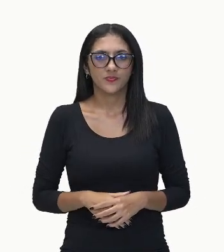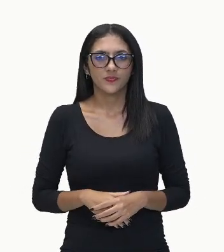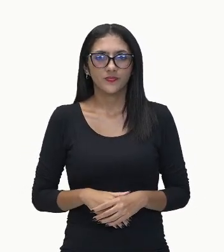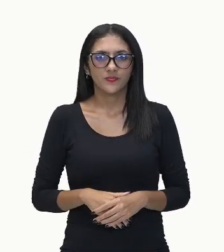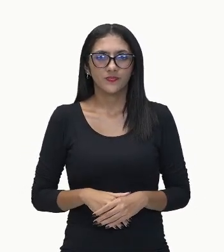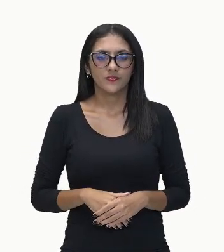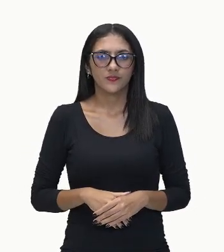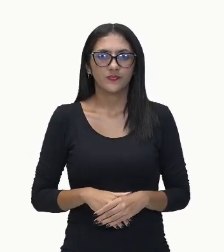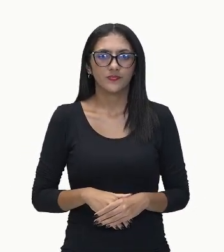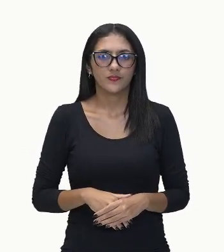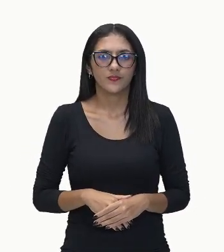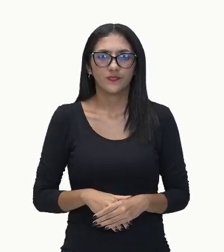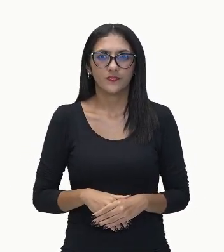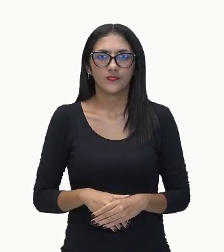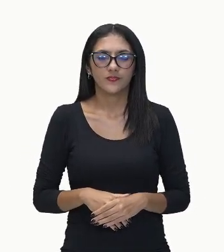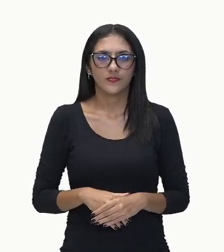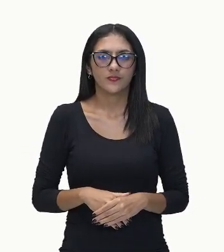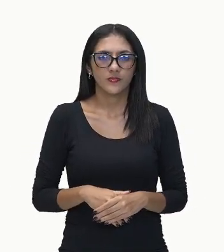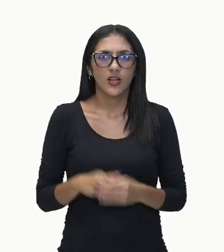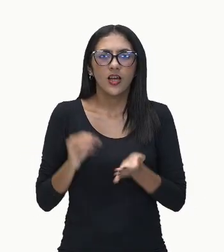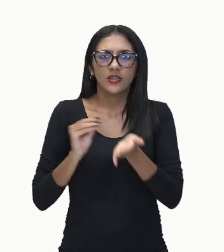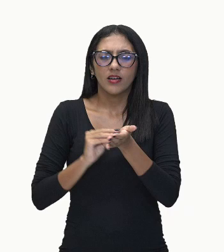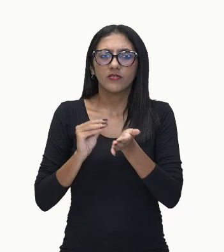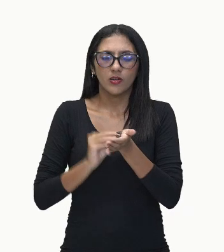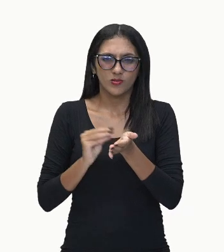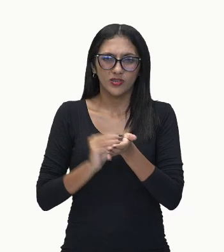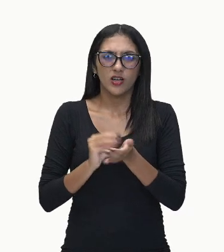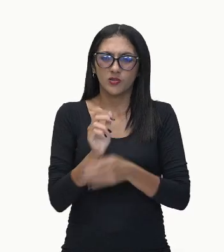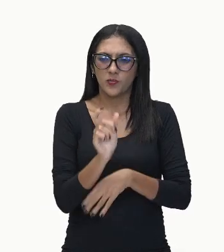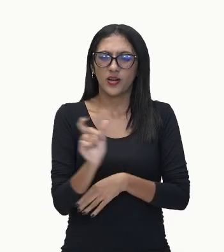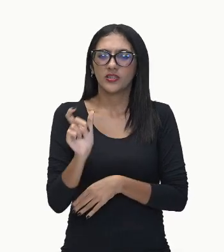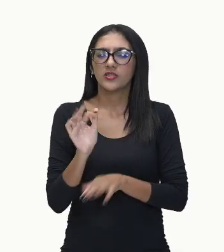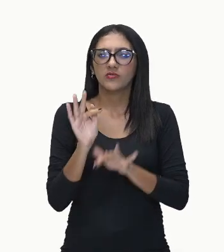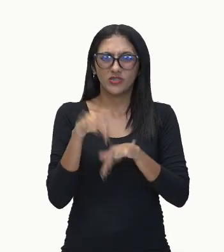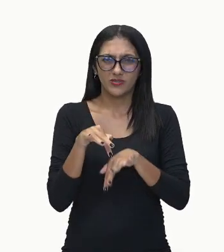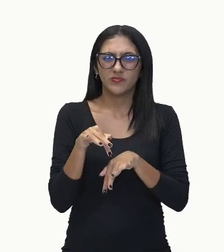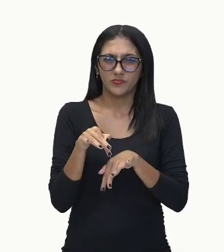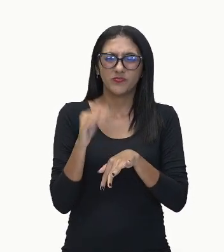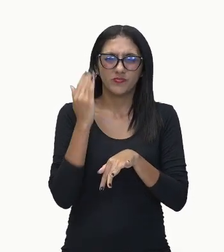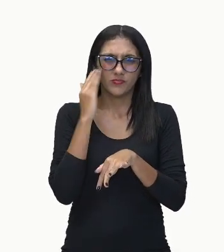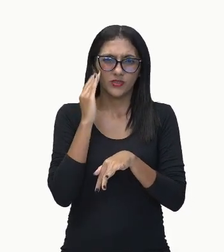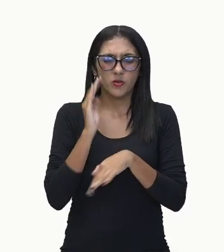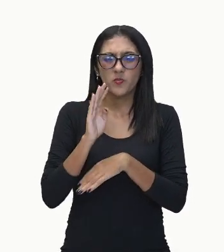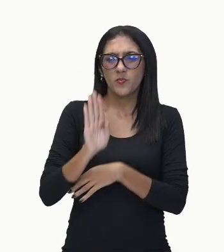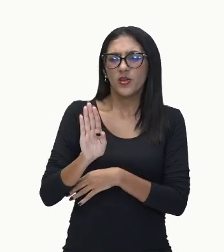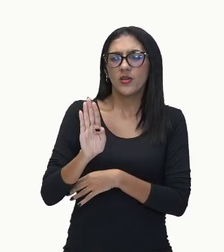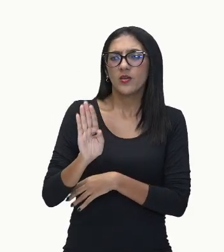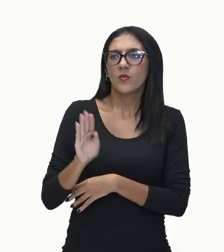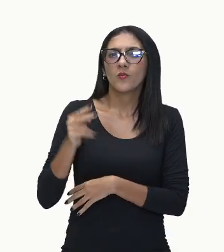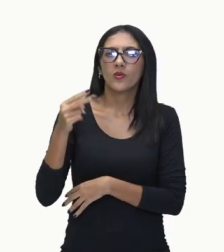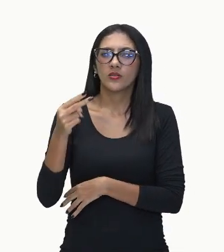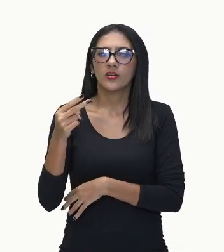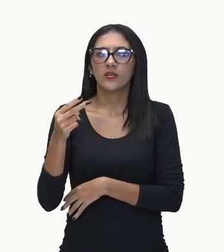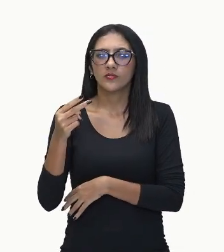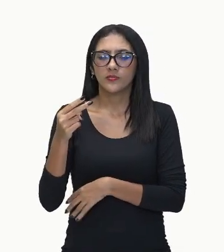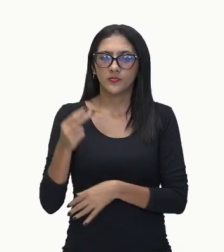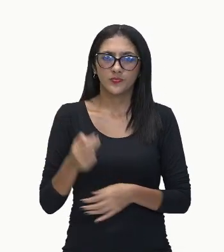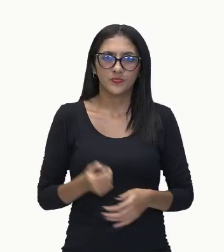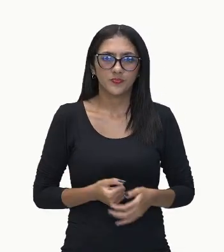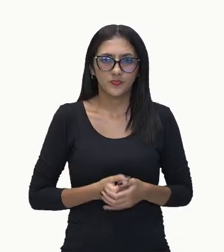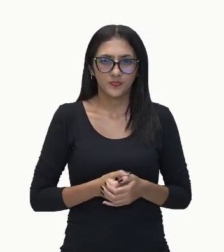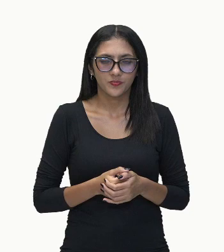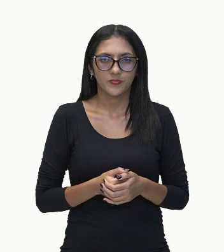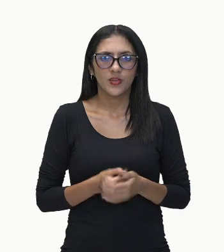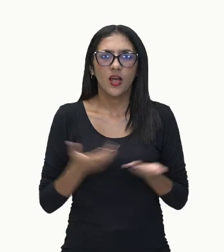perceber ó que o que está faltando É exatamente esse cara aqui ó agora faz a comparação Analisa direitinho oess vai te mostrar